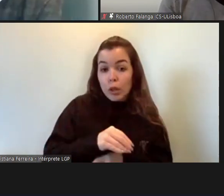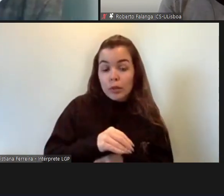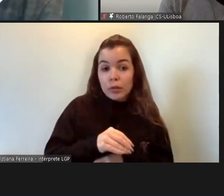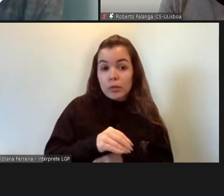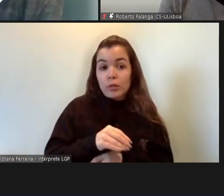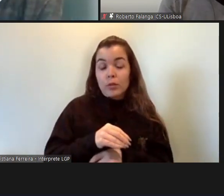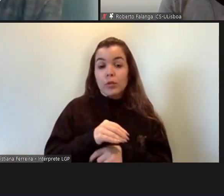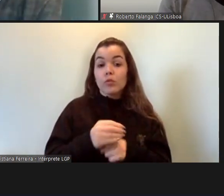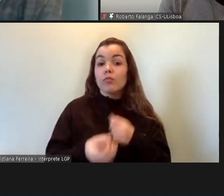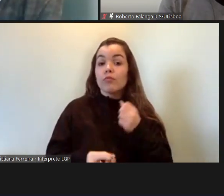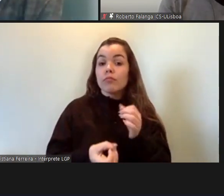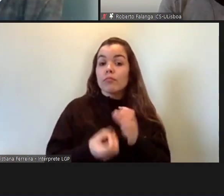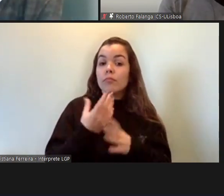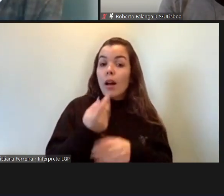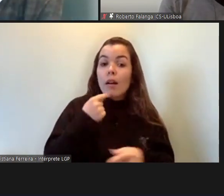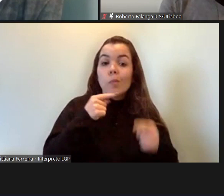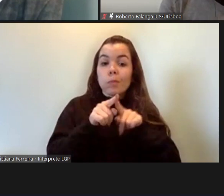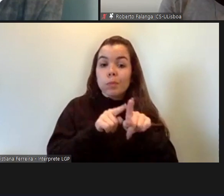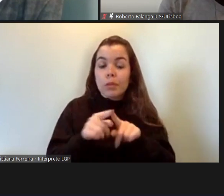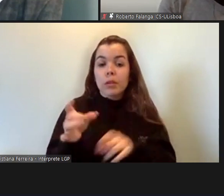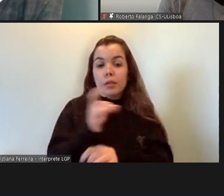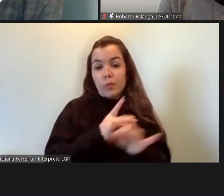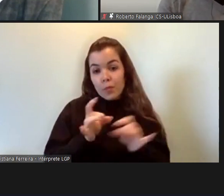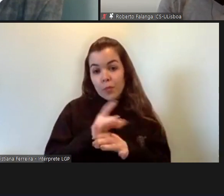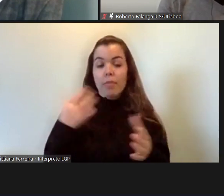da formulação das políticas europeias,